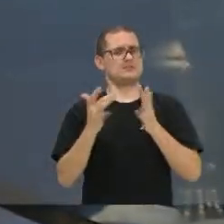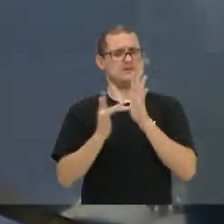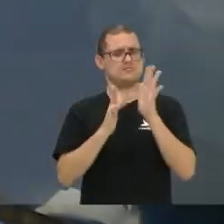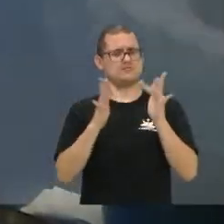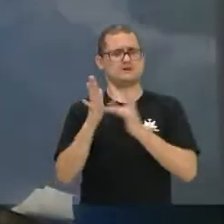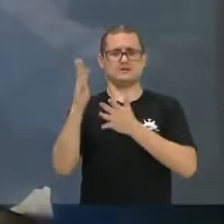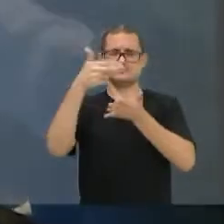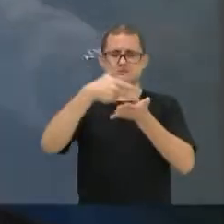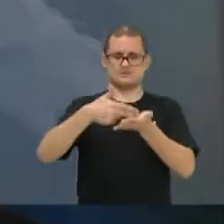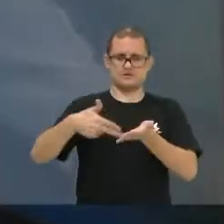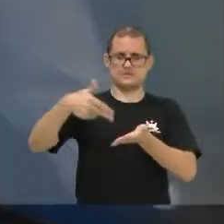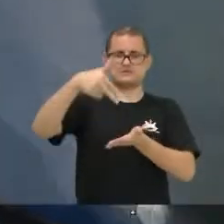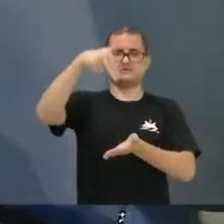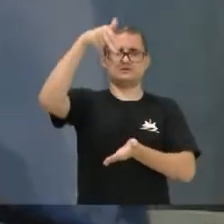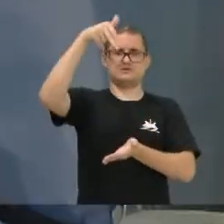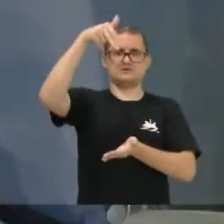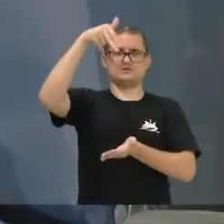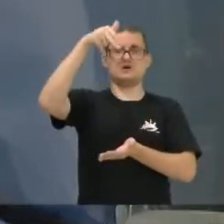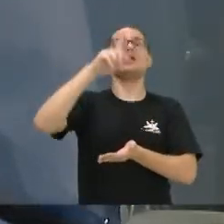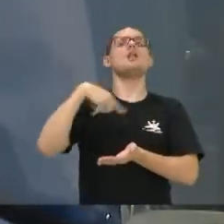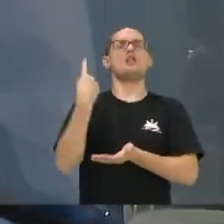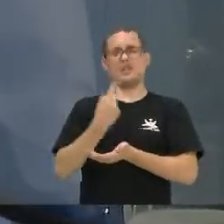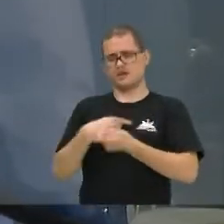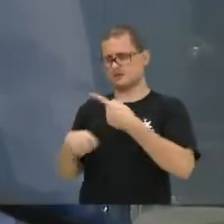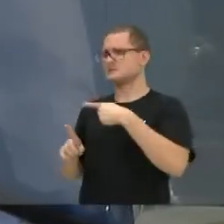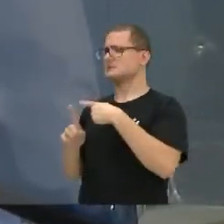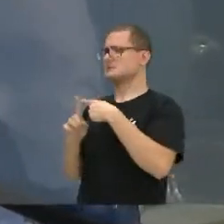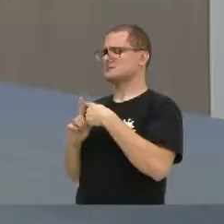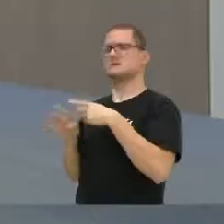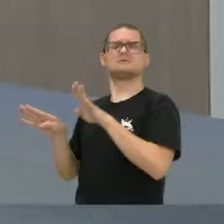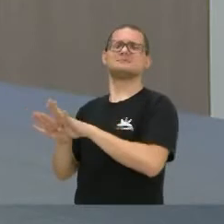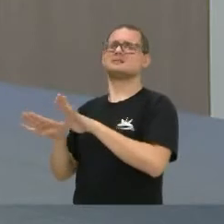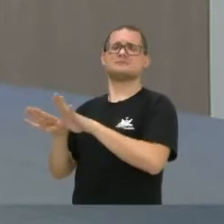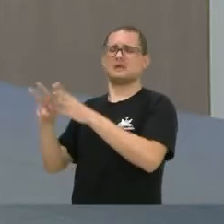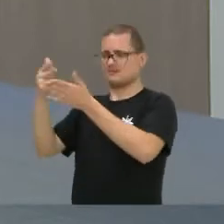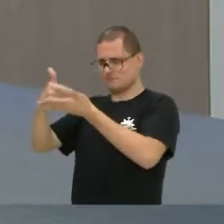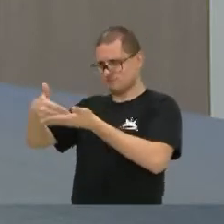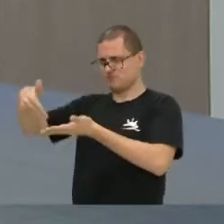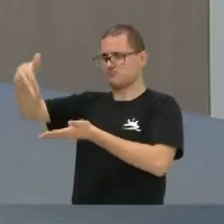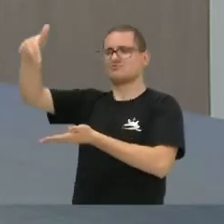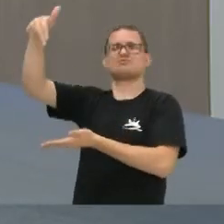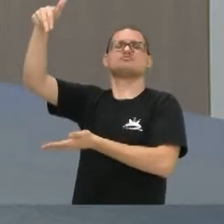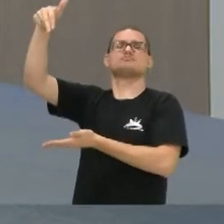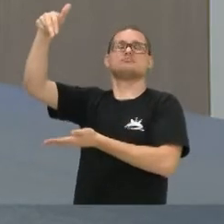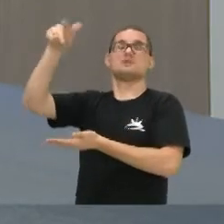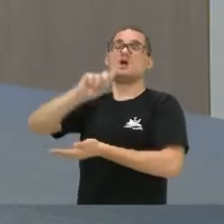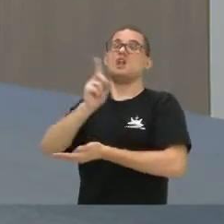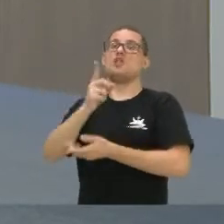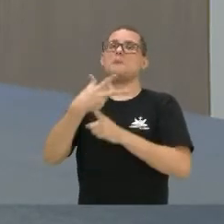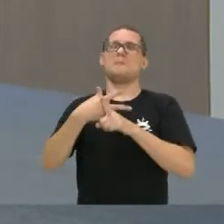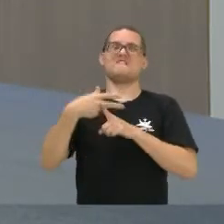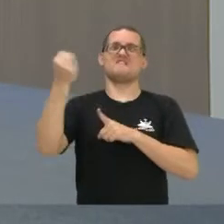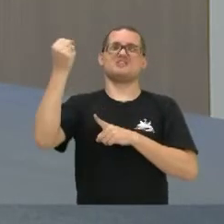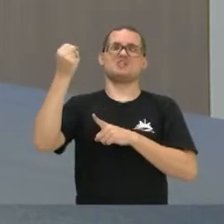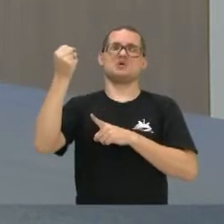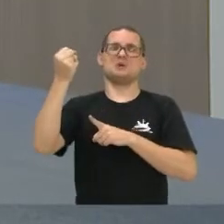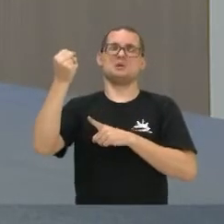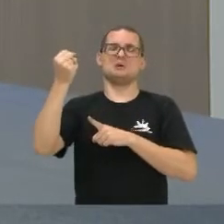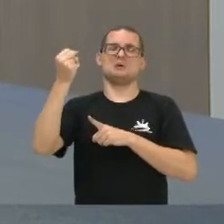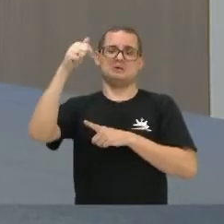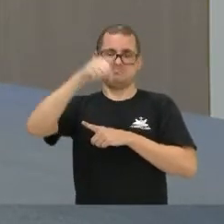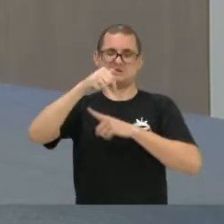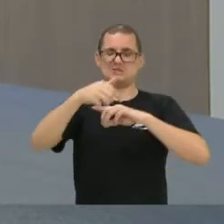ressuscitou você cristão ressuscitará e não é uma vitória para os